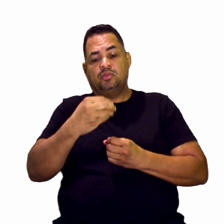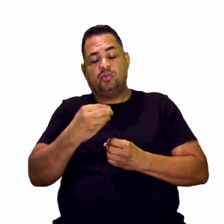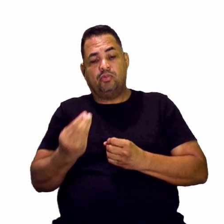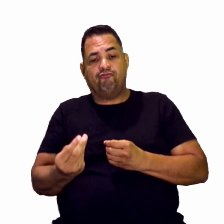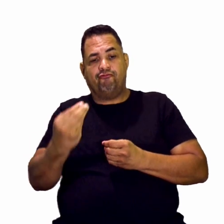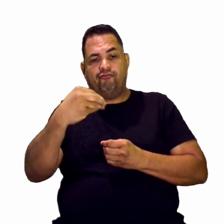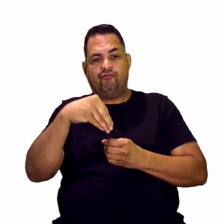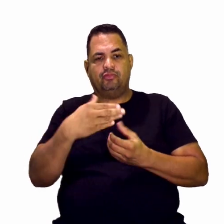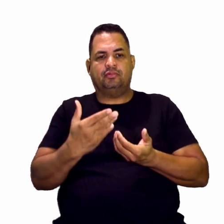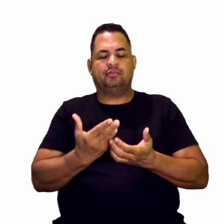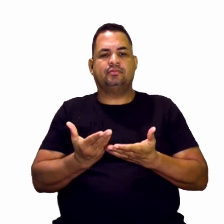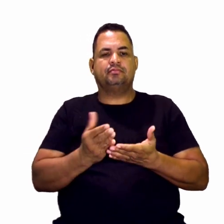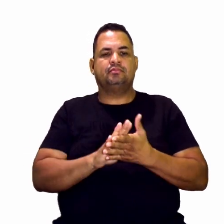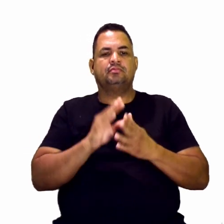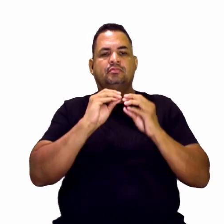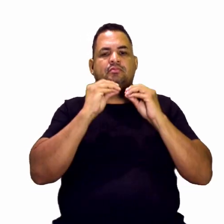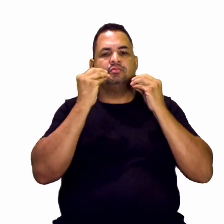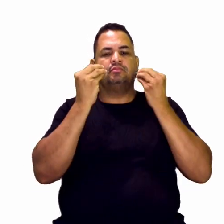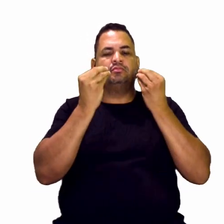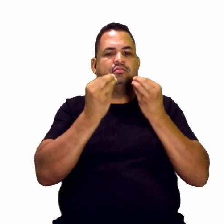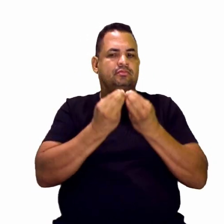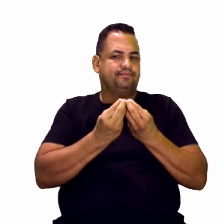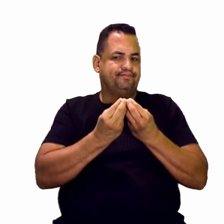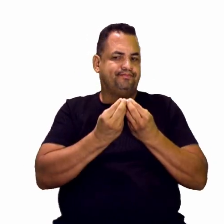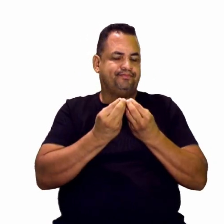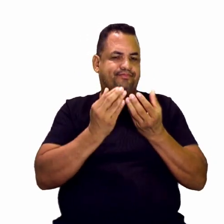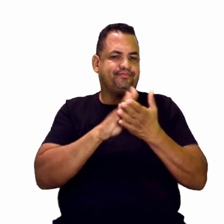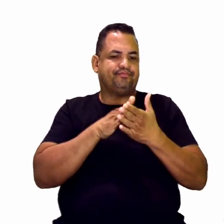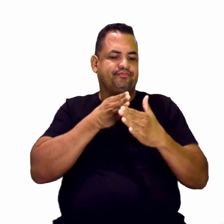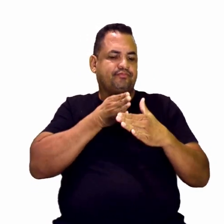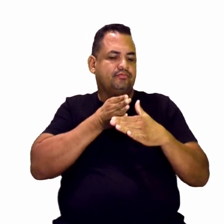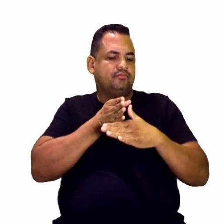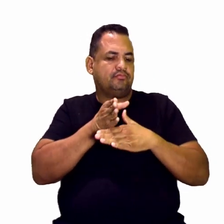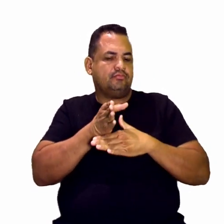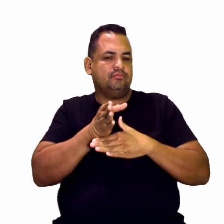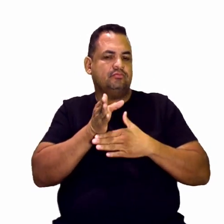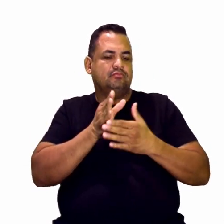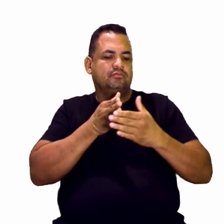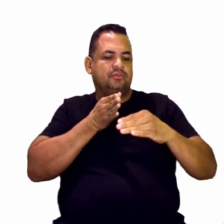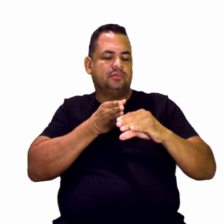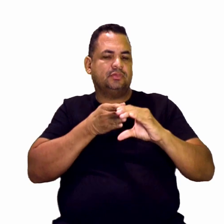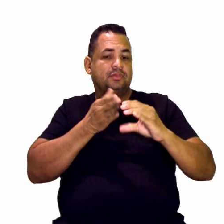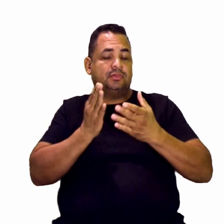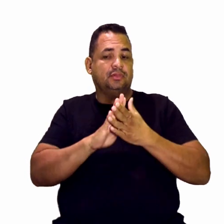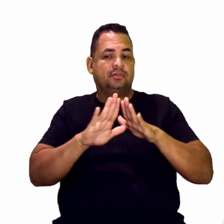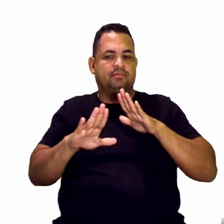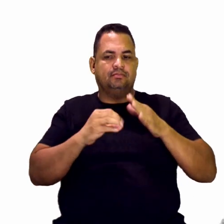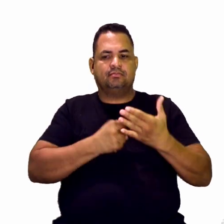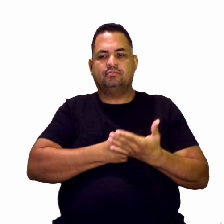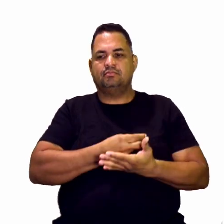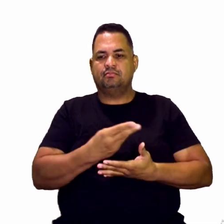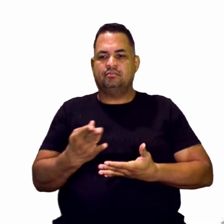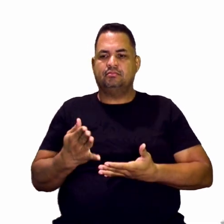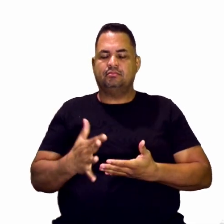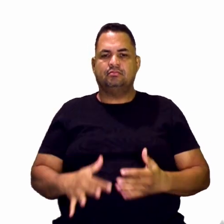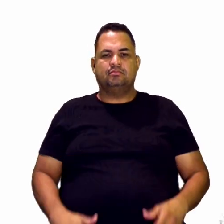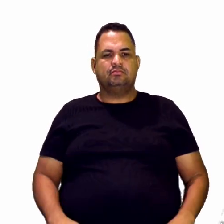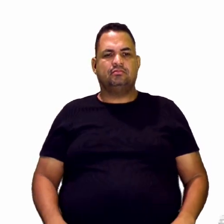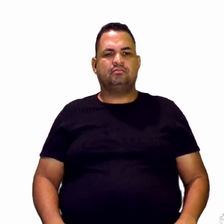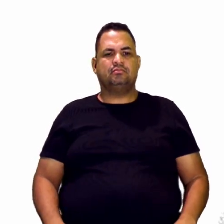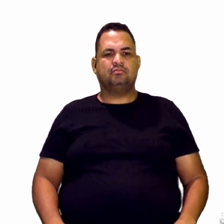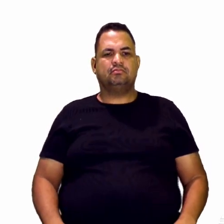essa substância vai acabar passando naturalmente pela membrana, dependendo da concentração.